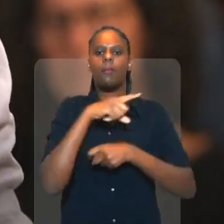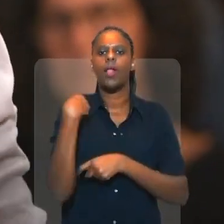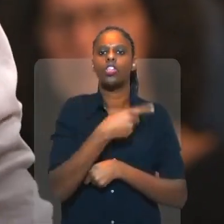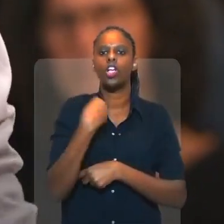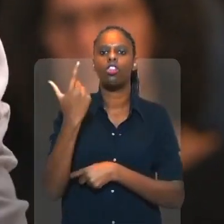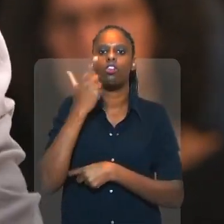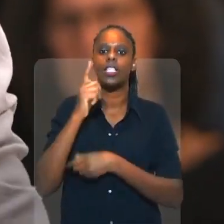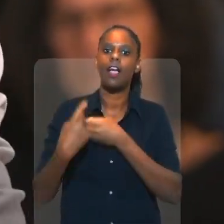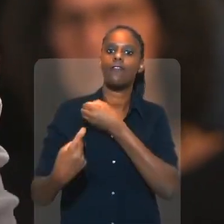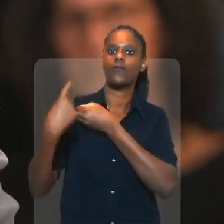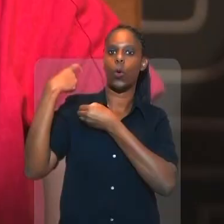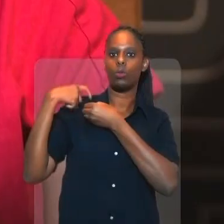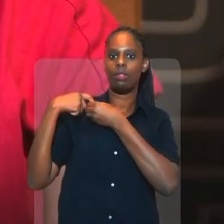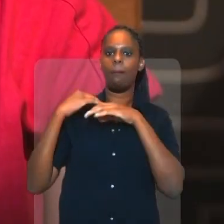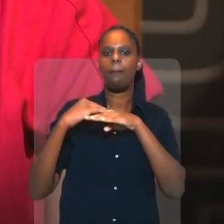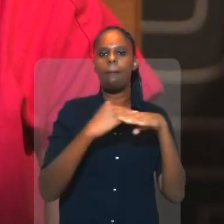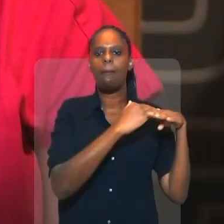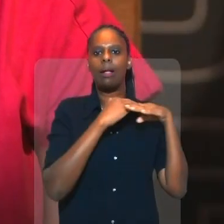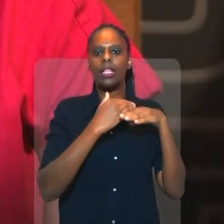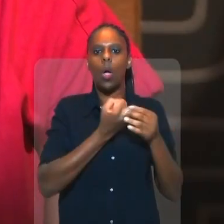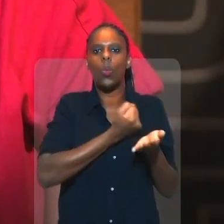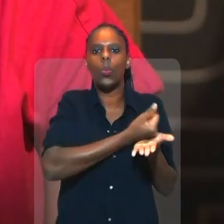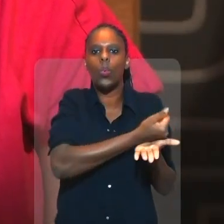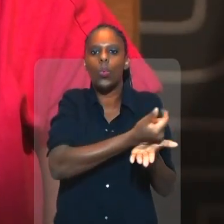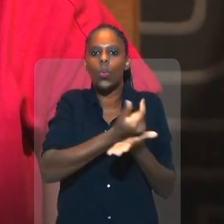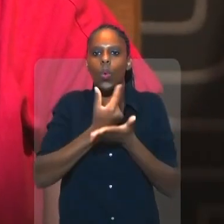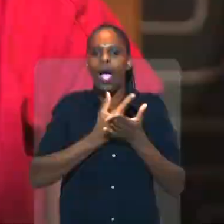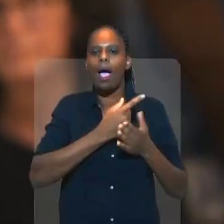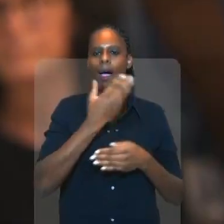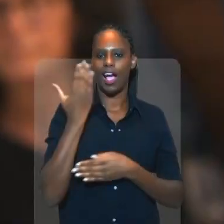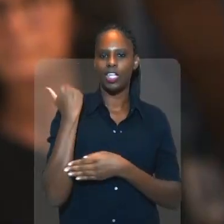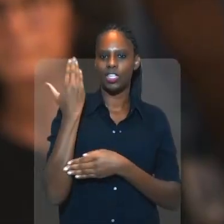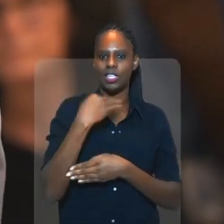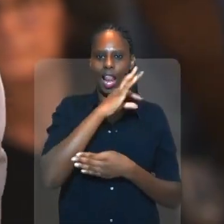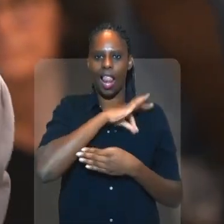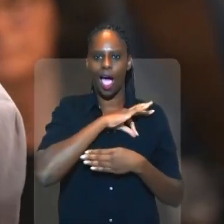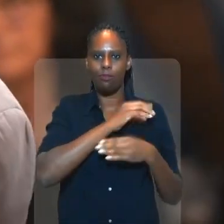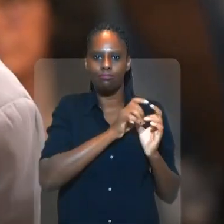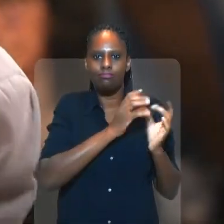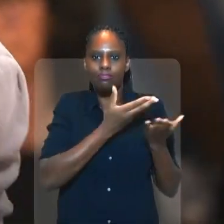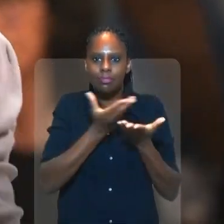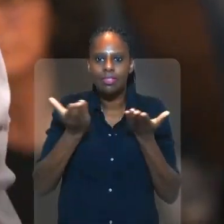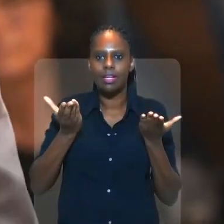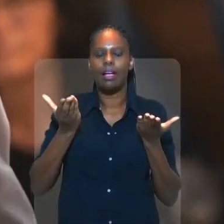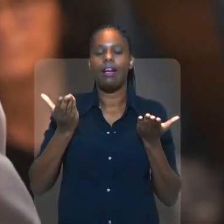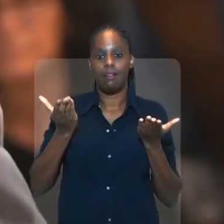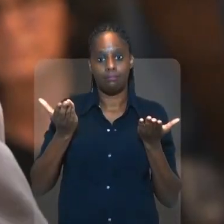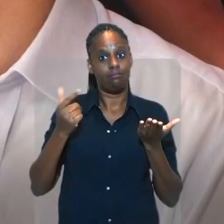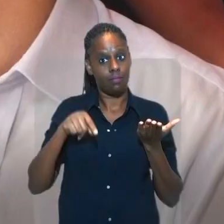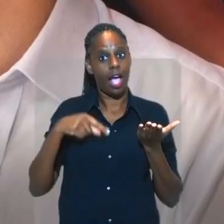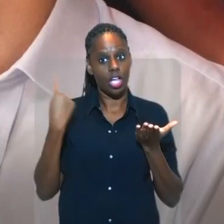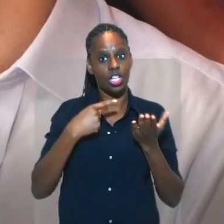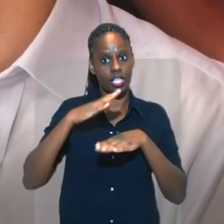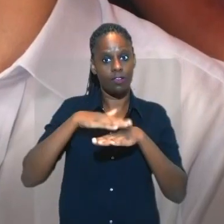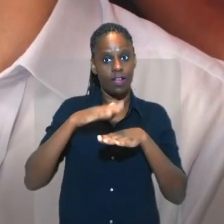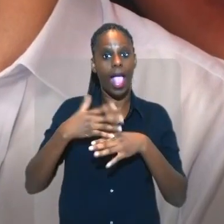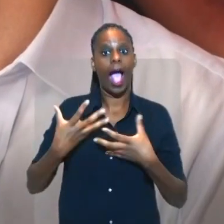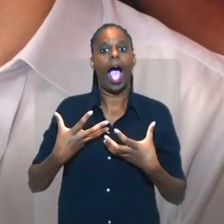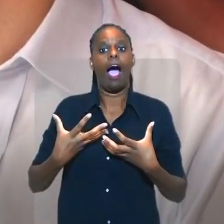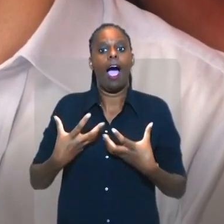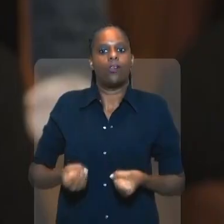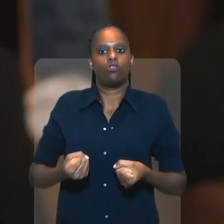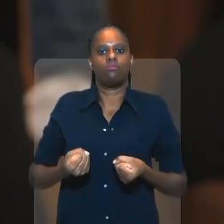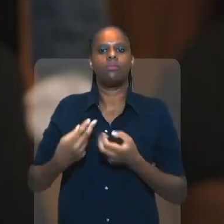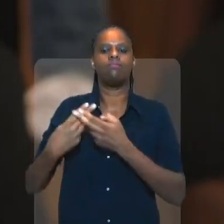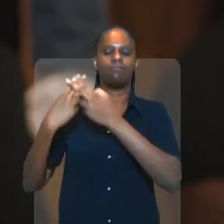para que a gente possa recuperar o padrão de consumo que o salário mínimo dava quando ele foi criado é uma coisa